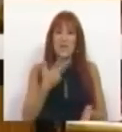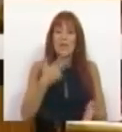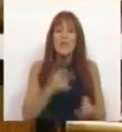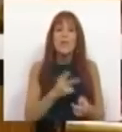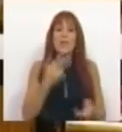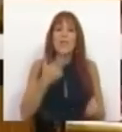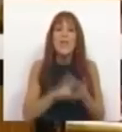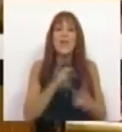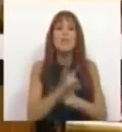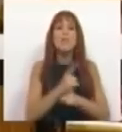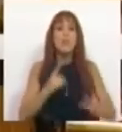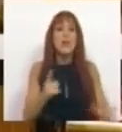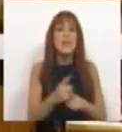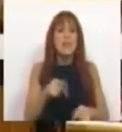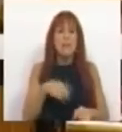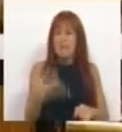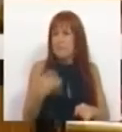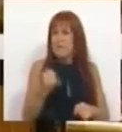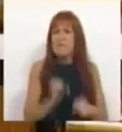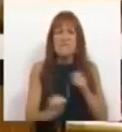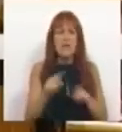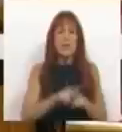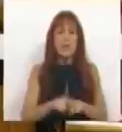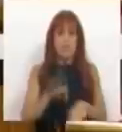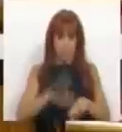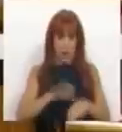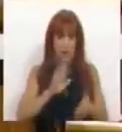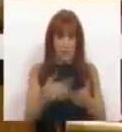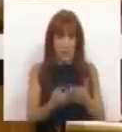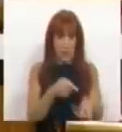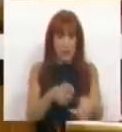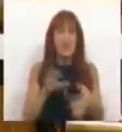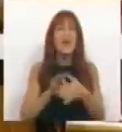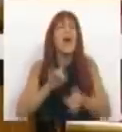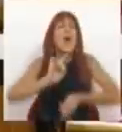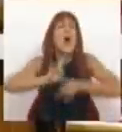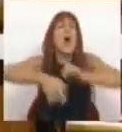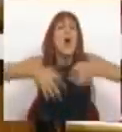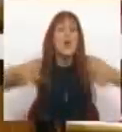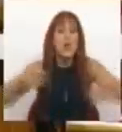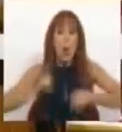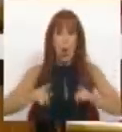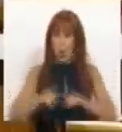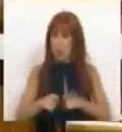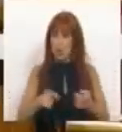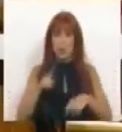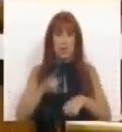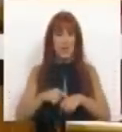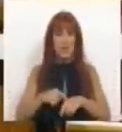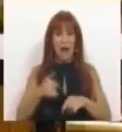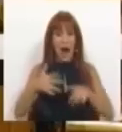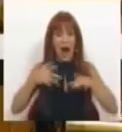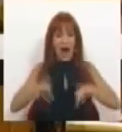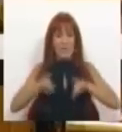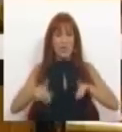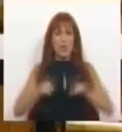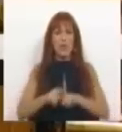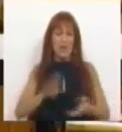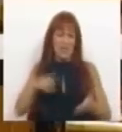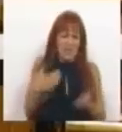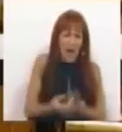verdadeiras razões da vossa exasperação relativamente a esta proposta têm que ver precisamente com aquilo que os senhores sempre quiseram evitar, que